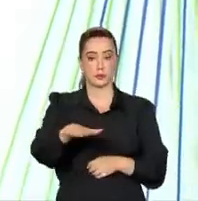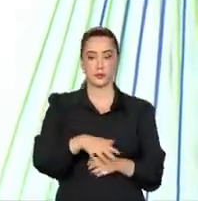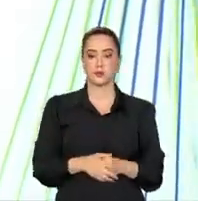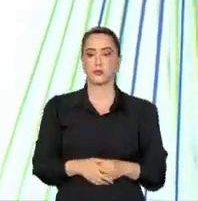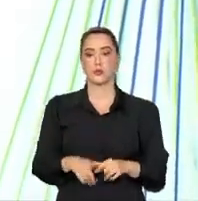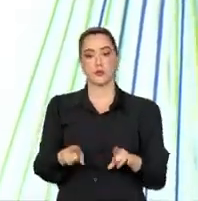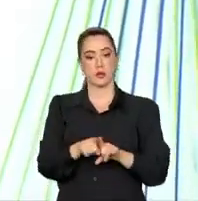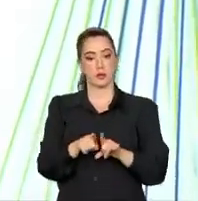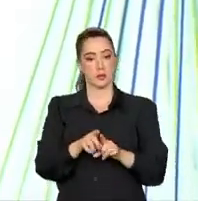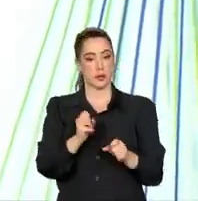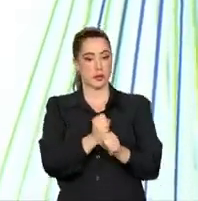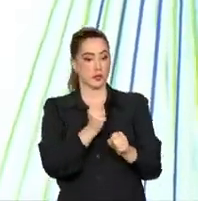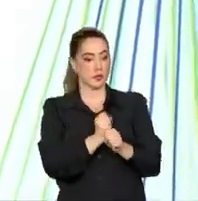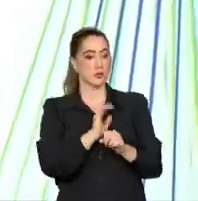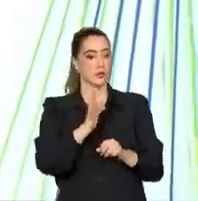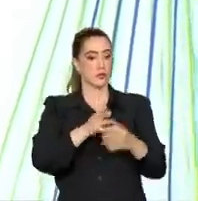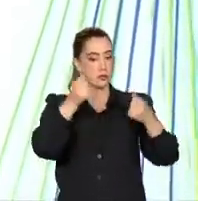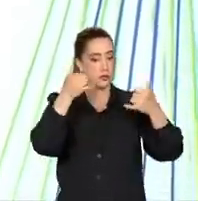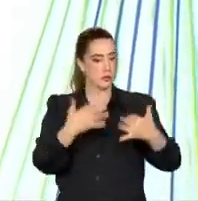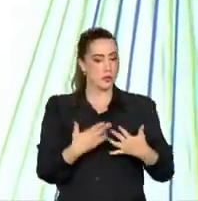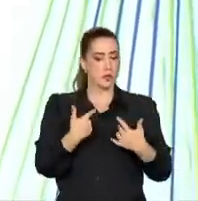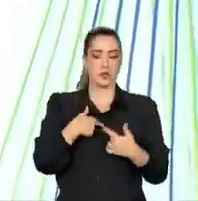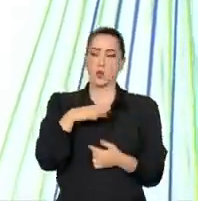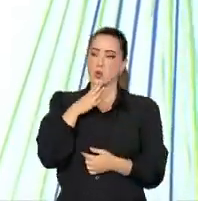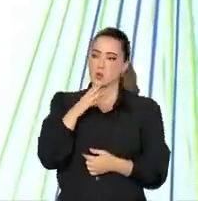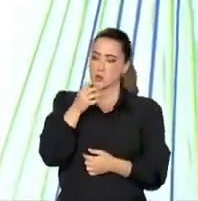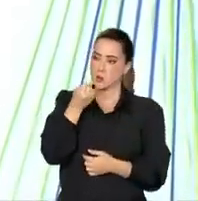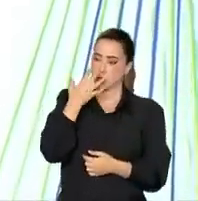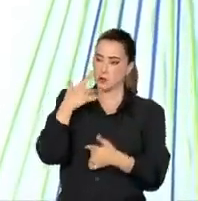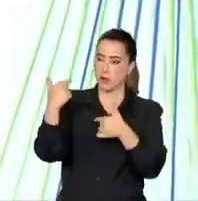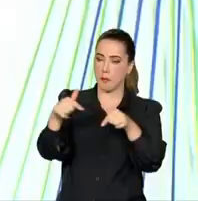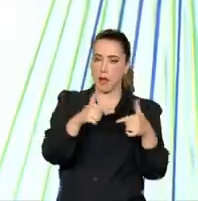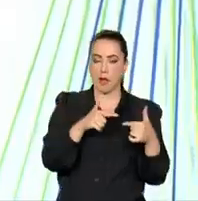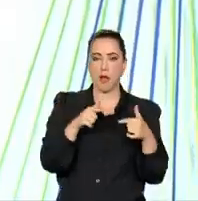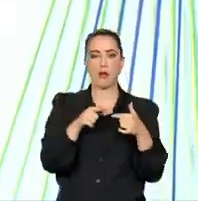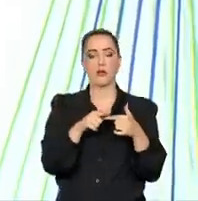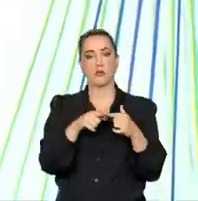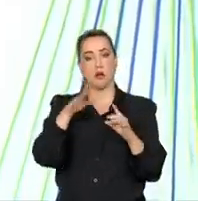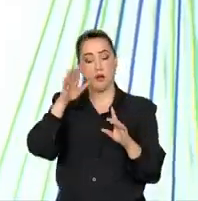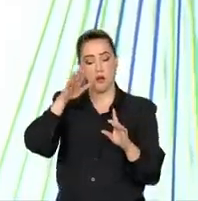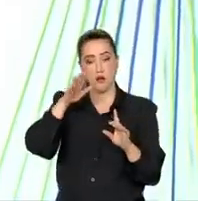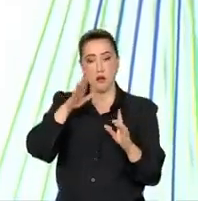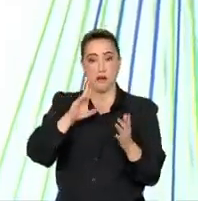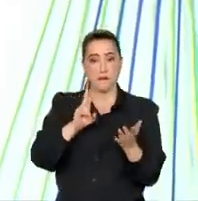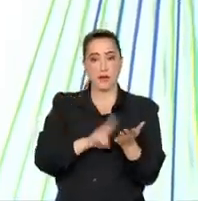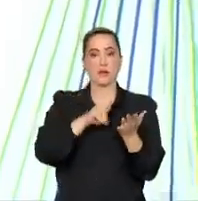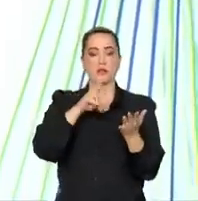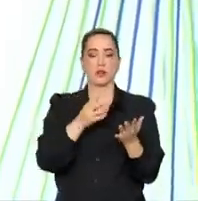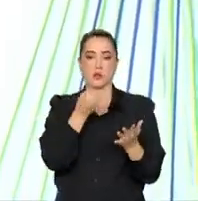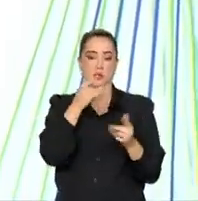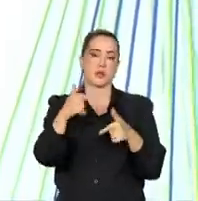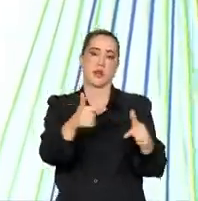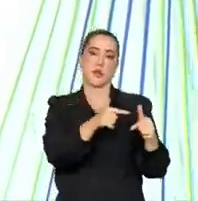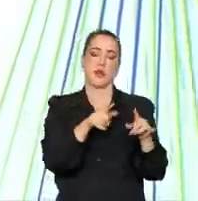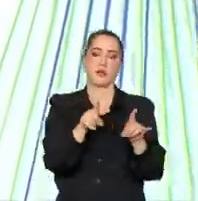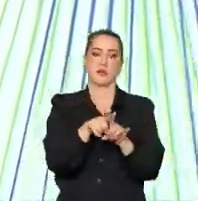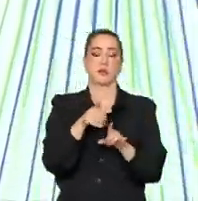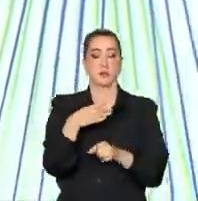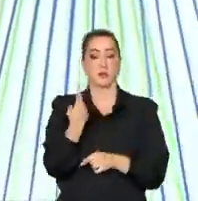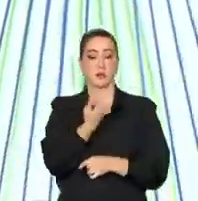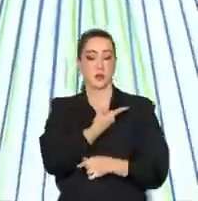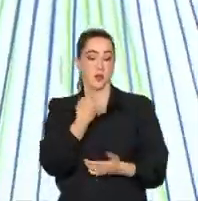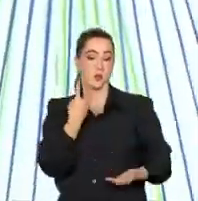A infraestrutura, já falei um pouco, o reconhecimento de boas práticas, o sistema de avaliação. Então, é um pouco o que o MEC... O